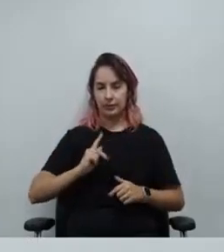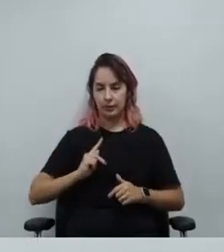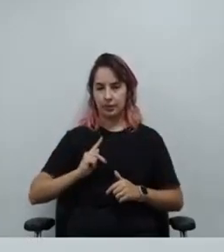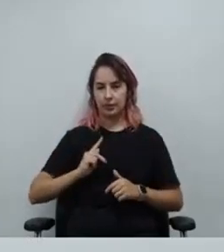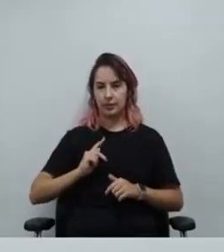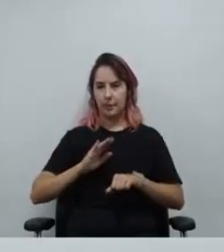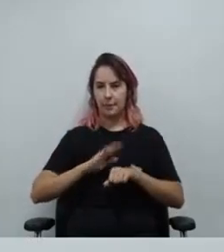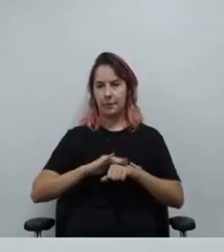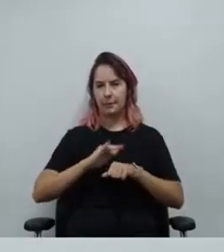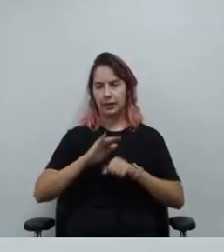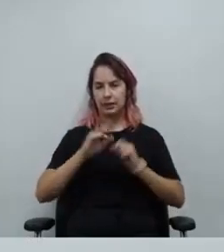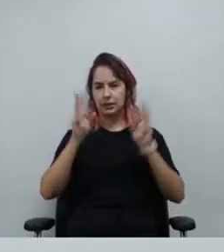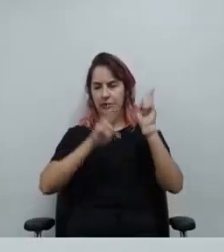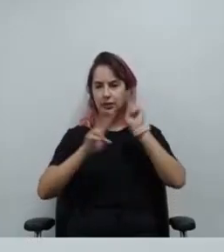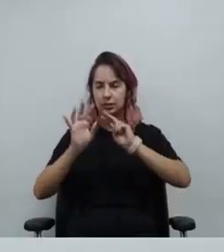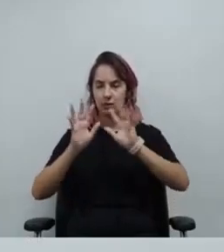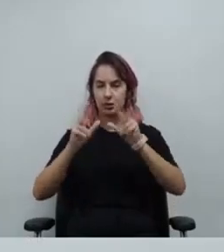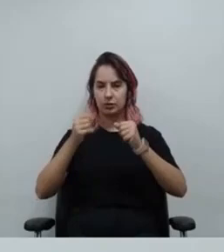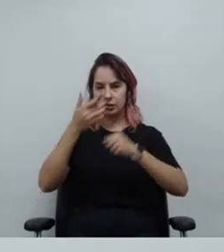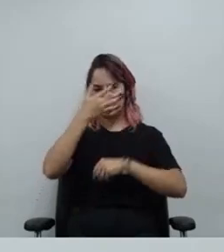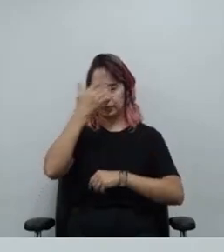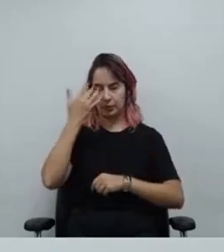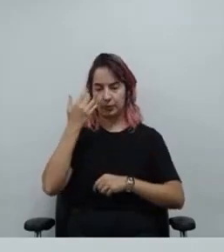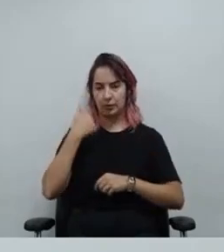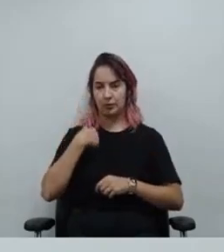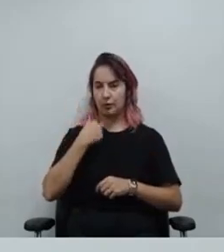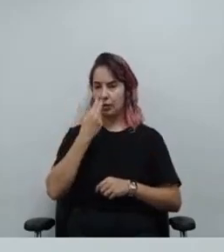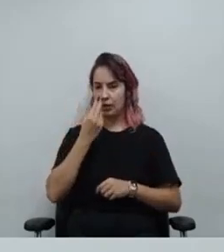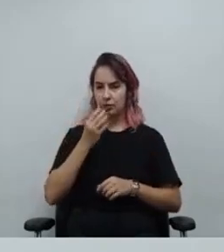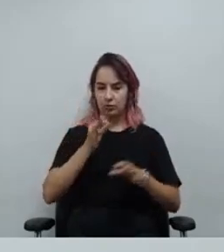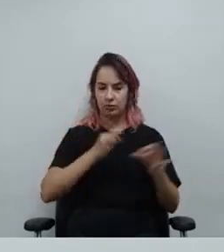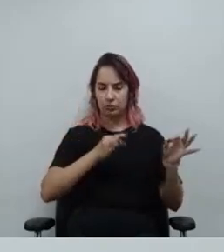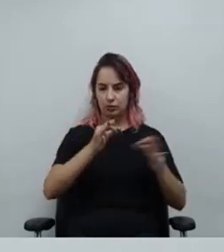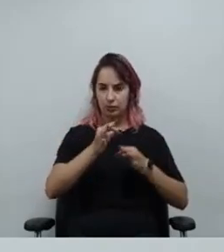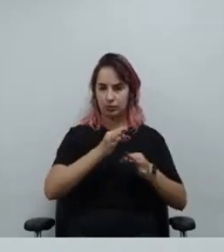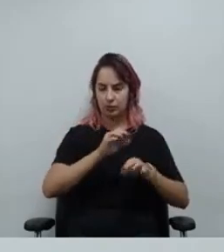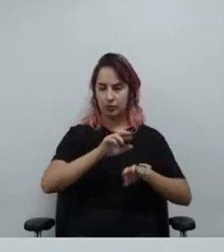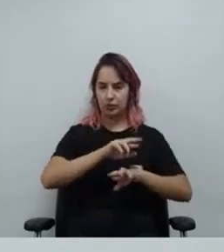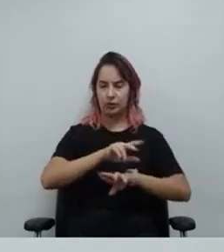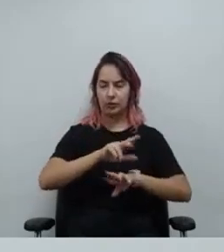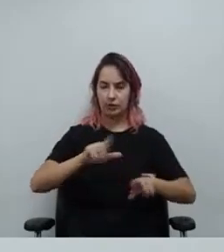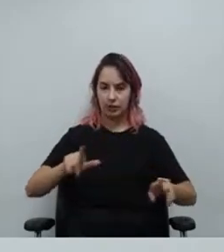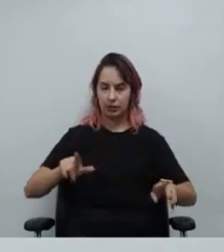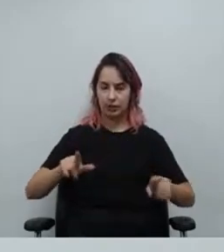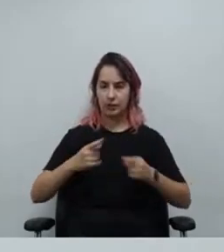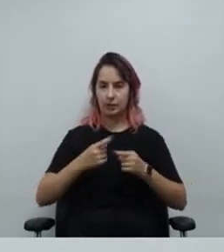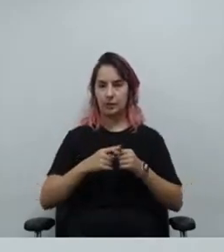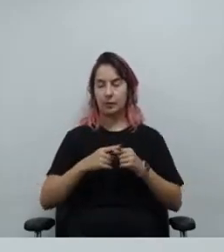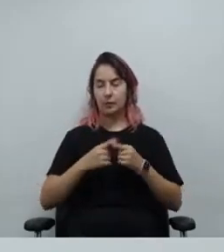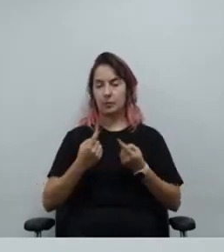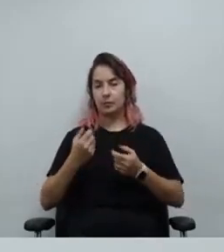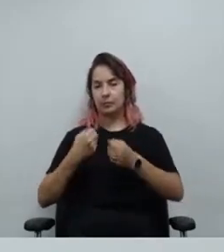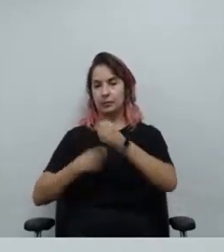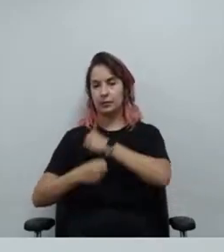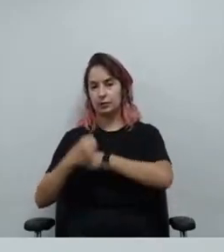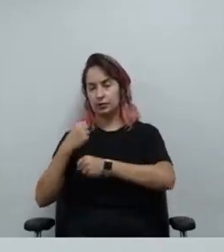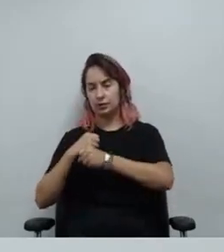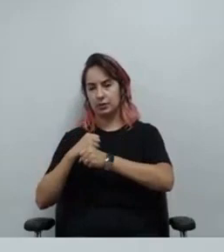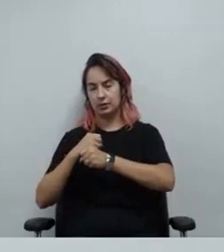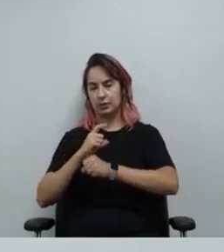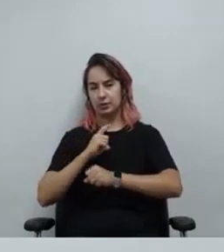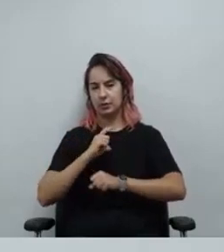torne mais visível para todos. Então, eu acho que isso já foi corrigido em grande parte. Em relação ao anuário anterior, houve